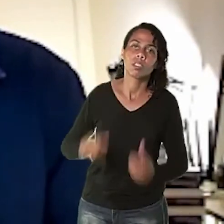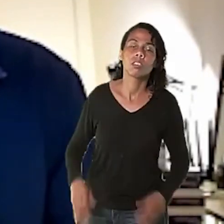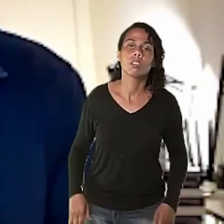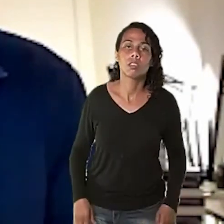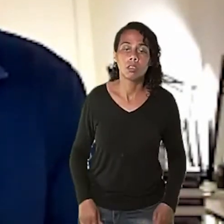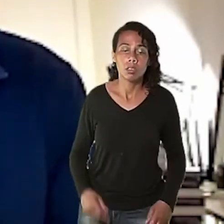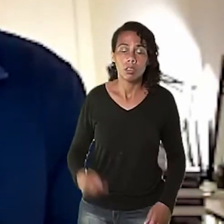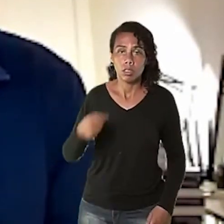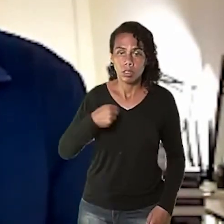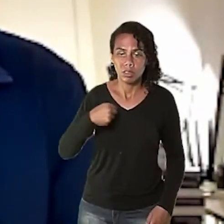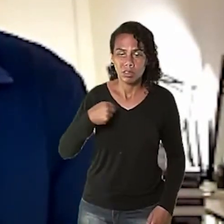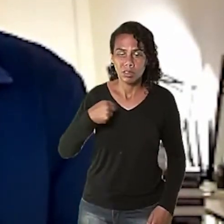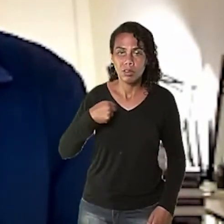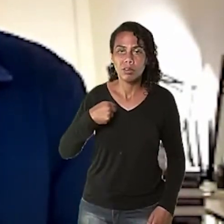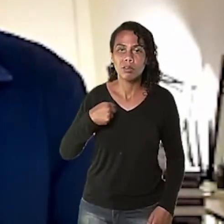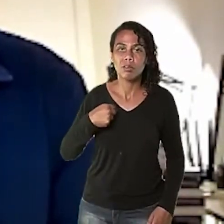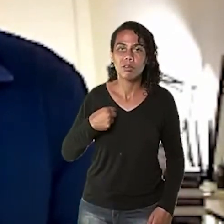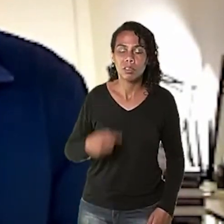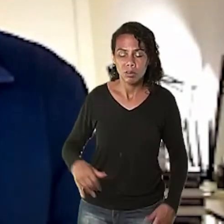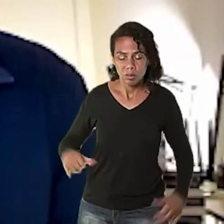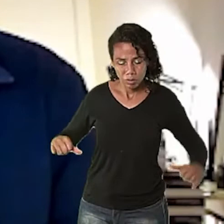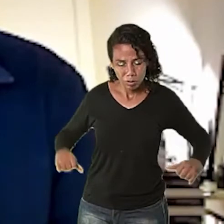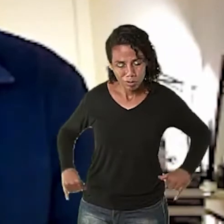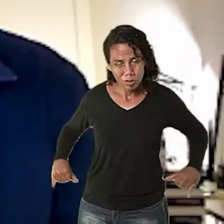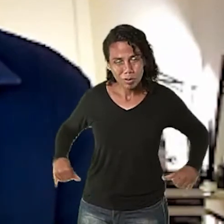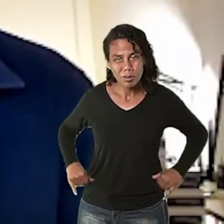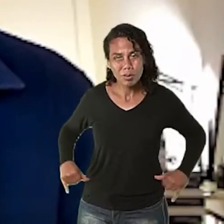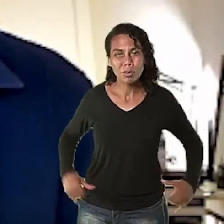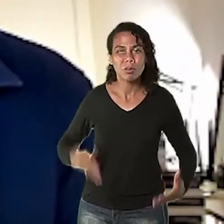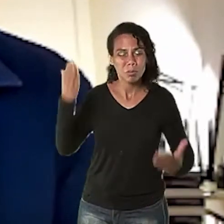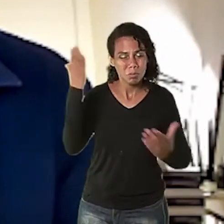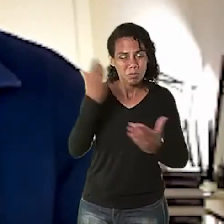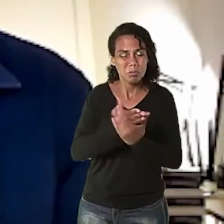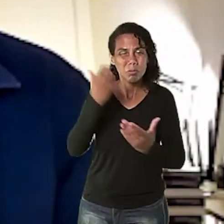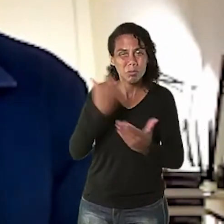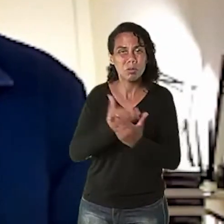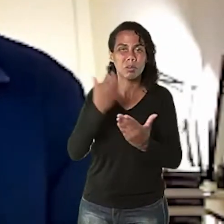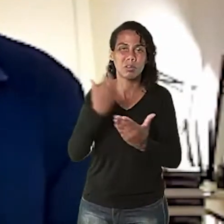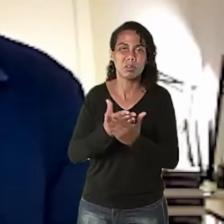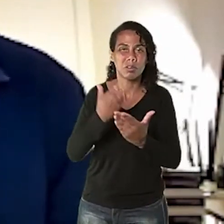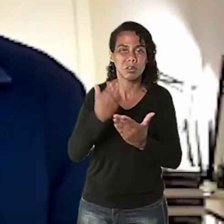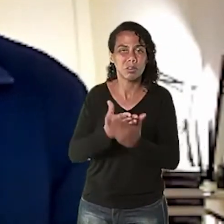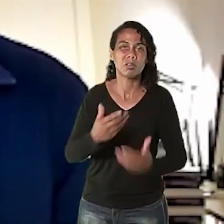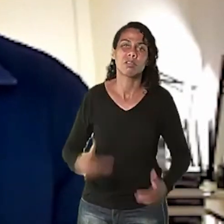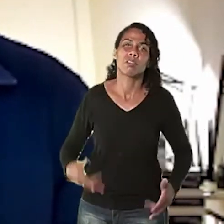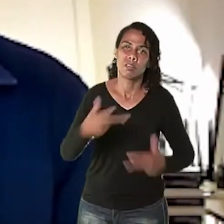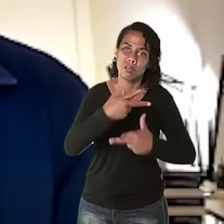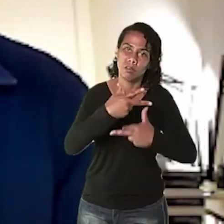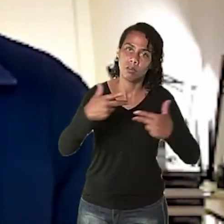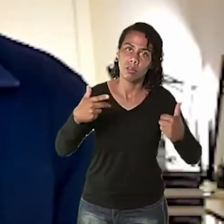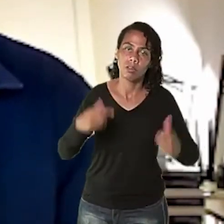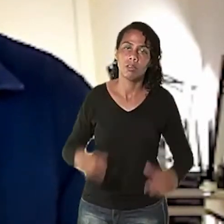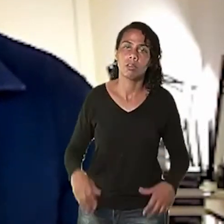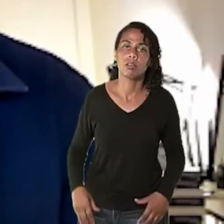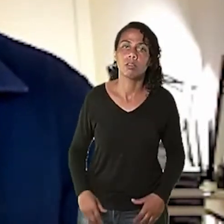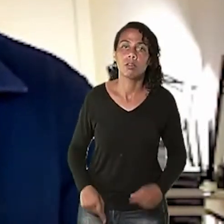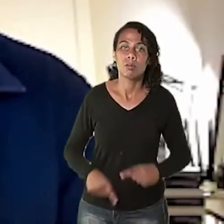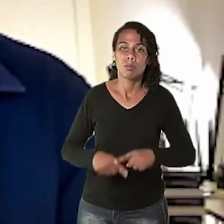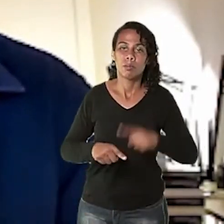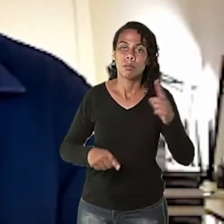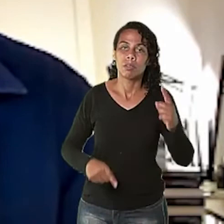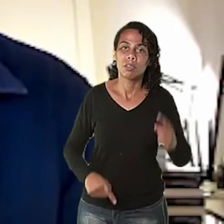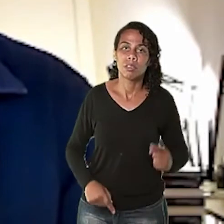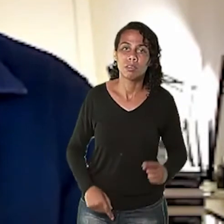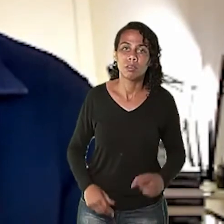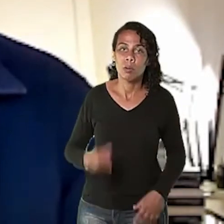Federal pedindo uma investigação de assédio jurídico, de uma ação coordenada, né? E do uso do